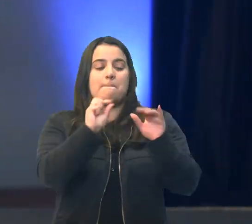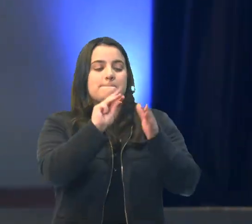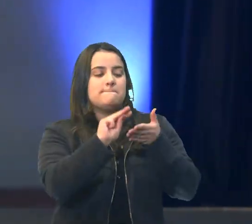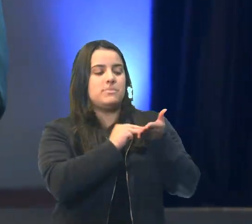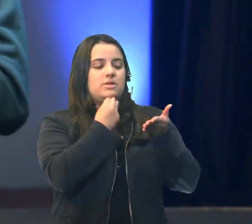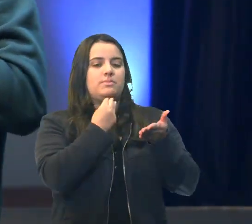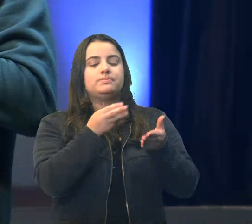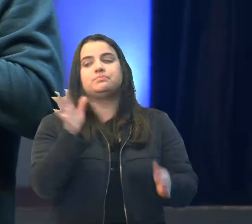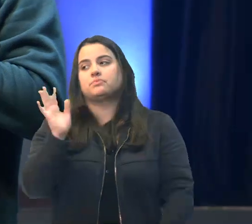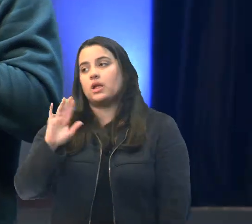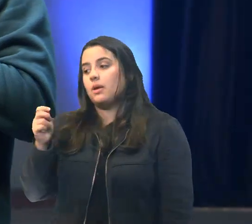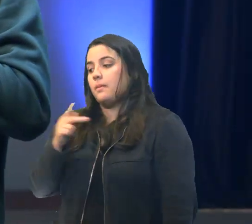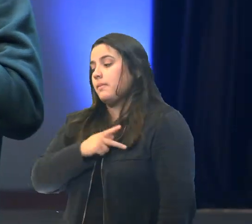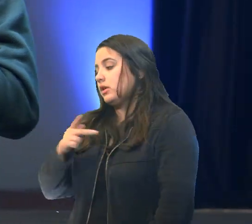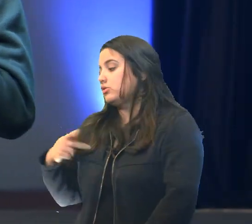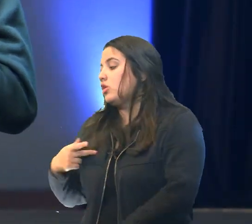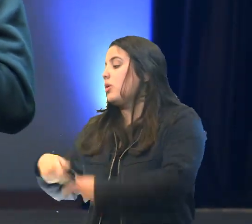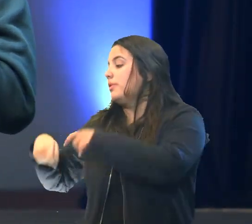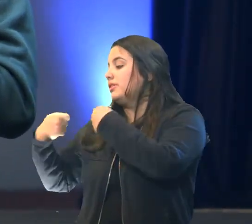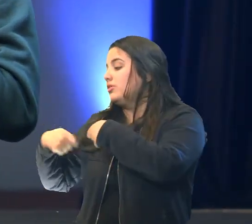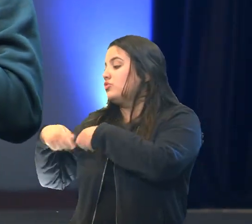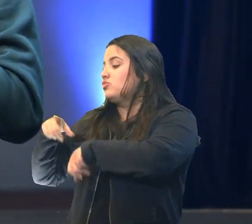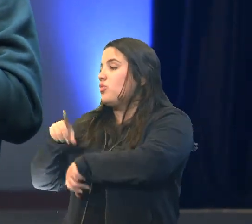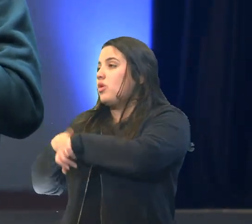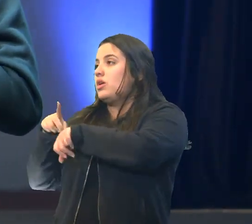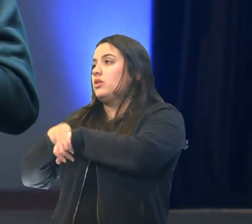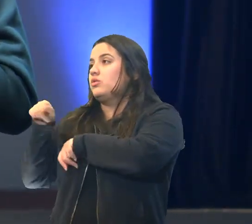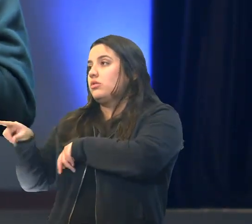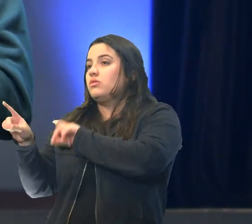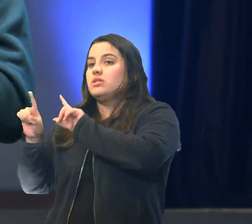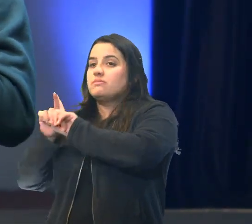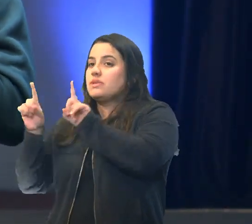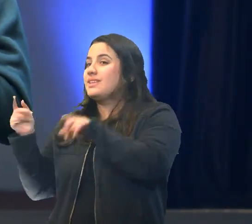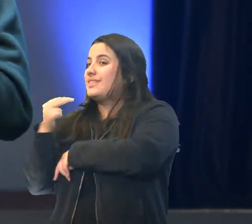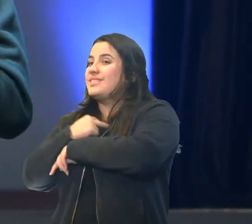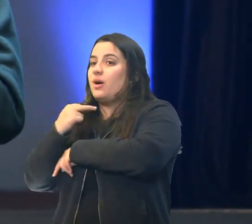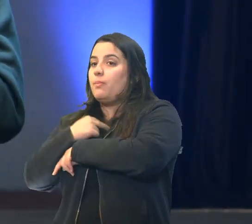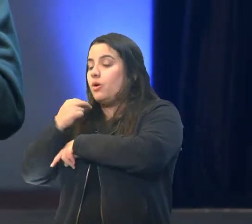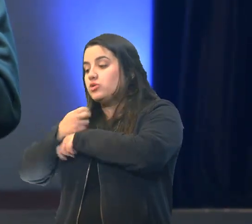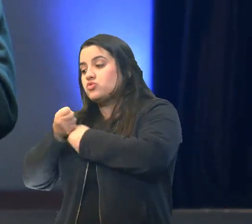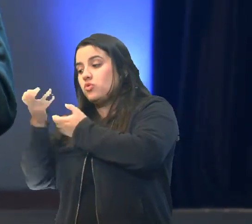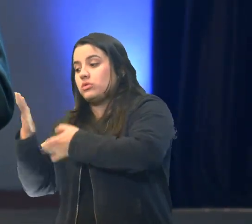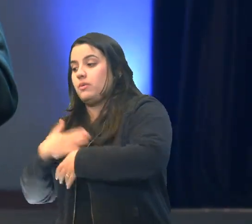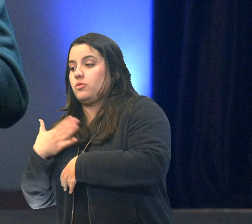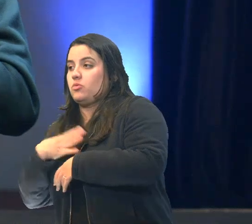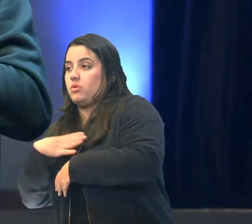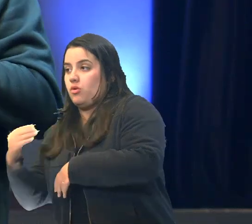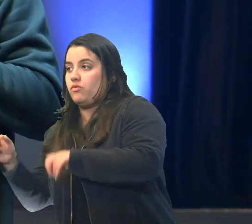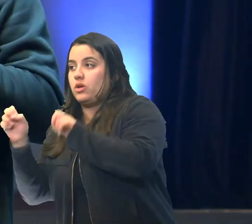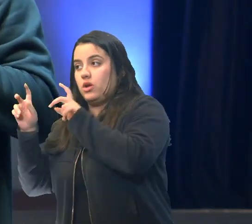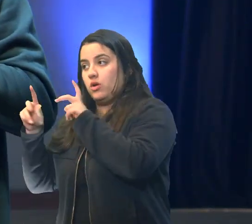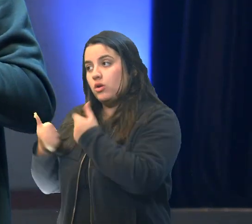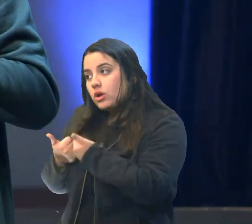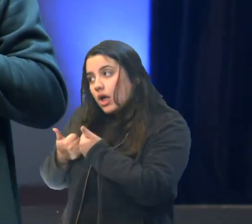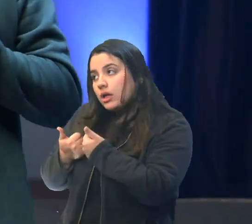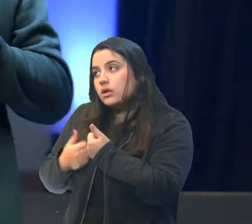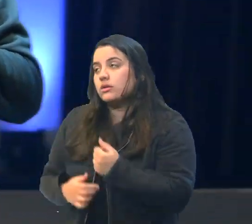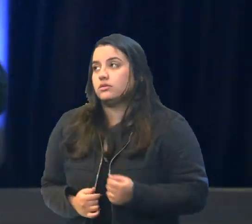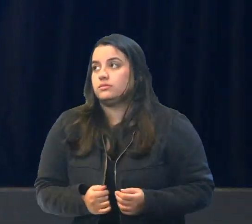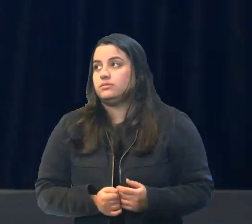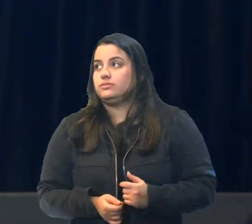fala, pastor, eu quero ter um horário com você, mas não conta para o meu filho que eu estou querendo falar com você aí na igreja.